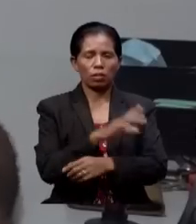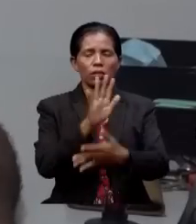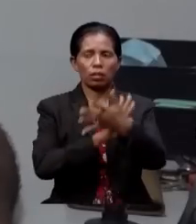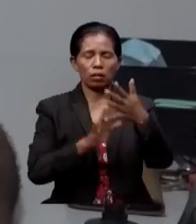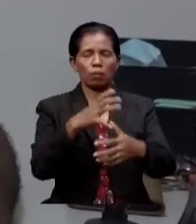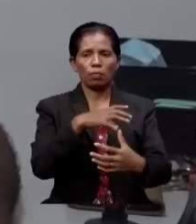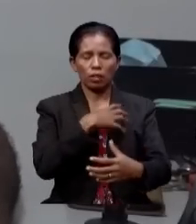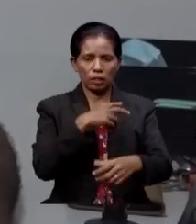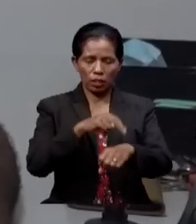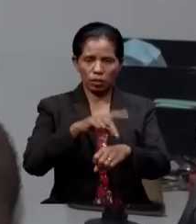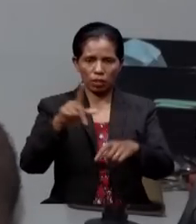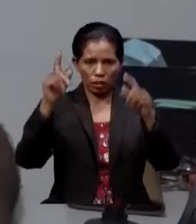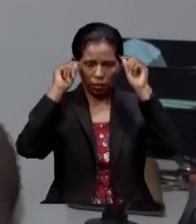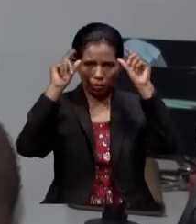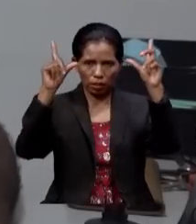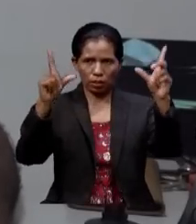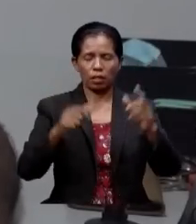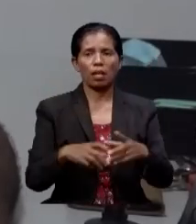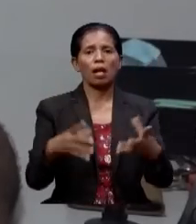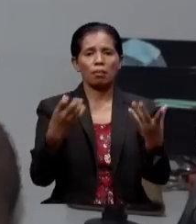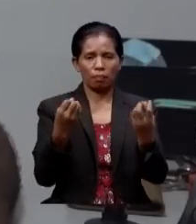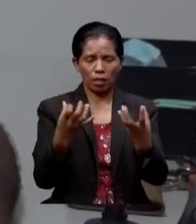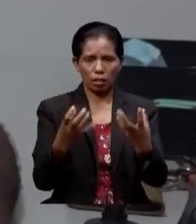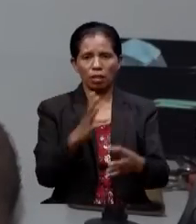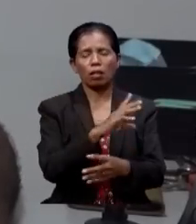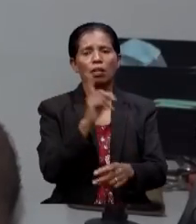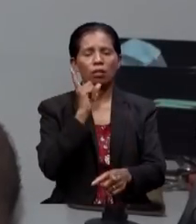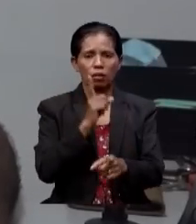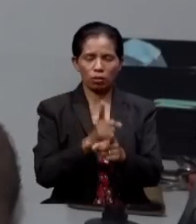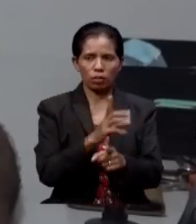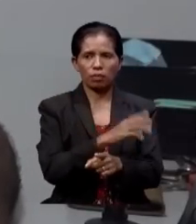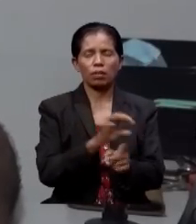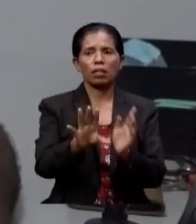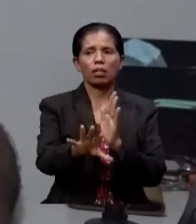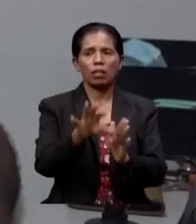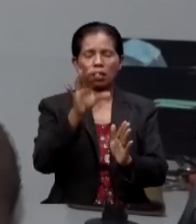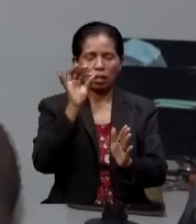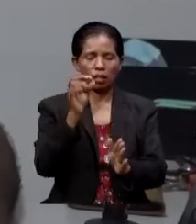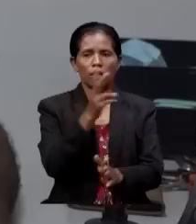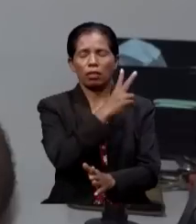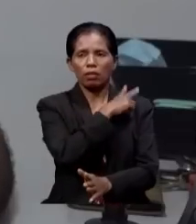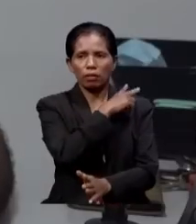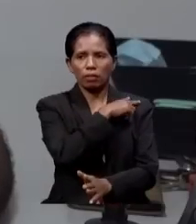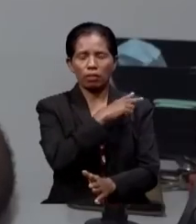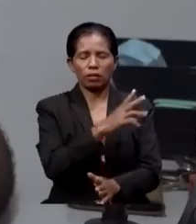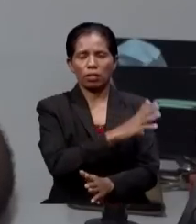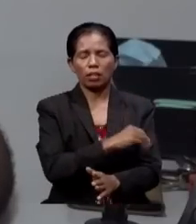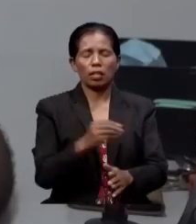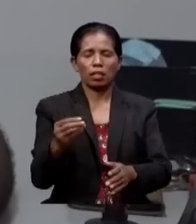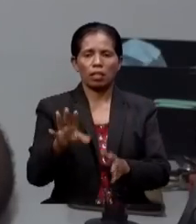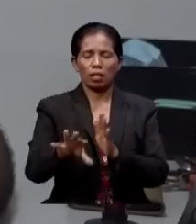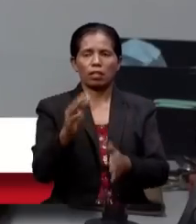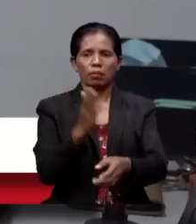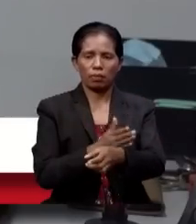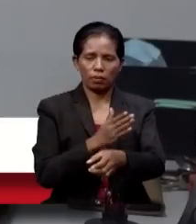Polícia Nacional Timor-Leste, barak tetebe senebe maka hetan luvor ka u hetan promoções ne